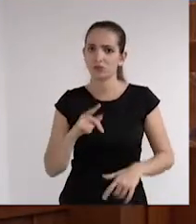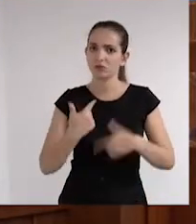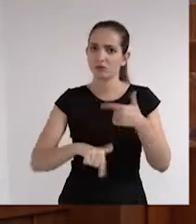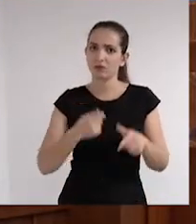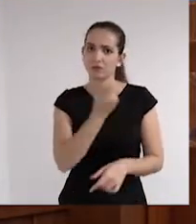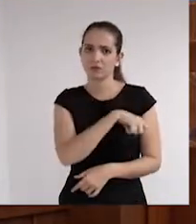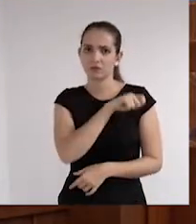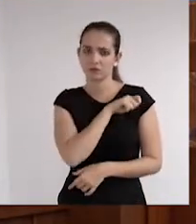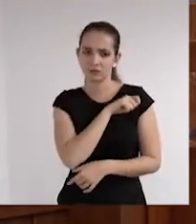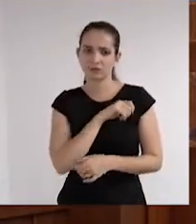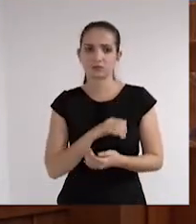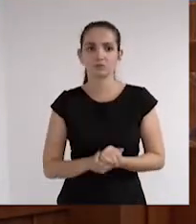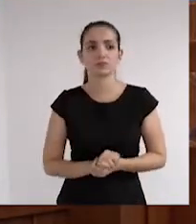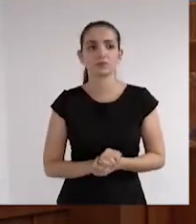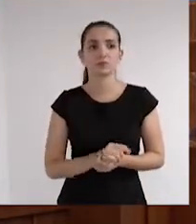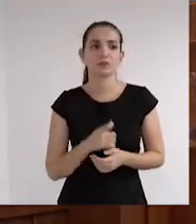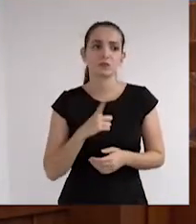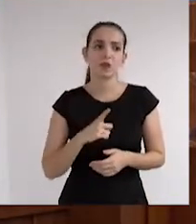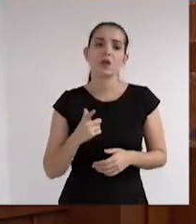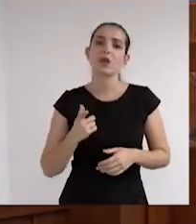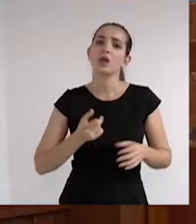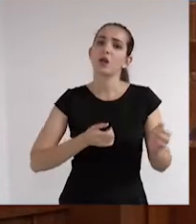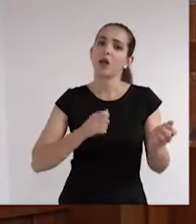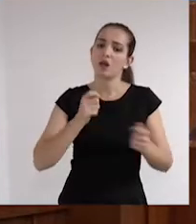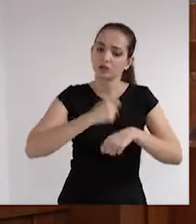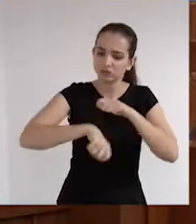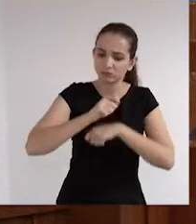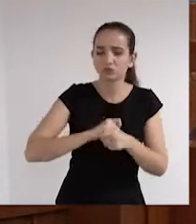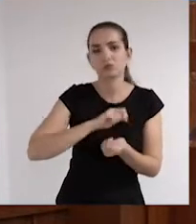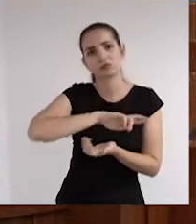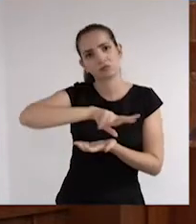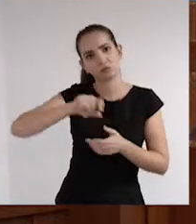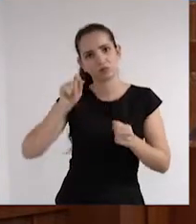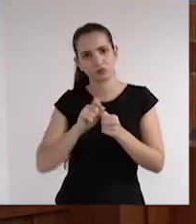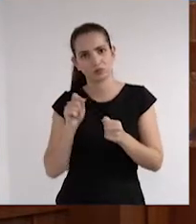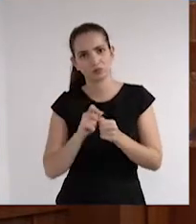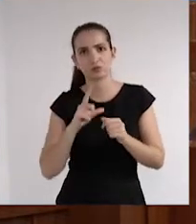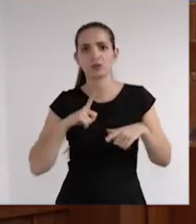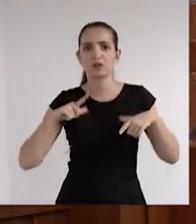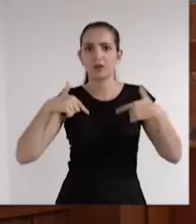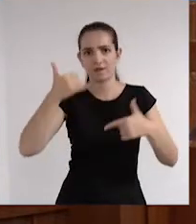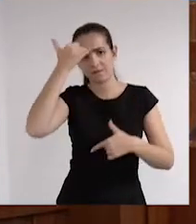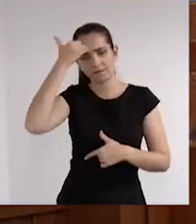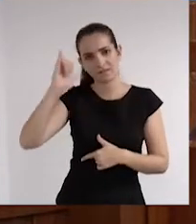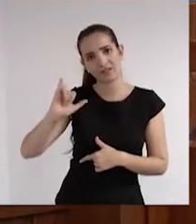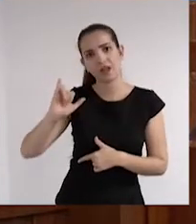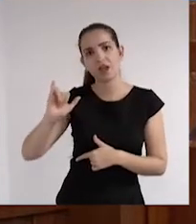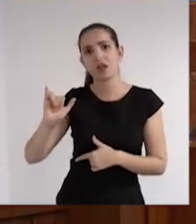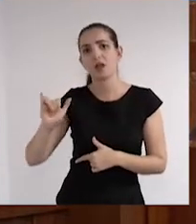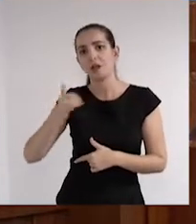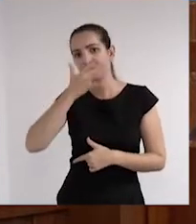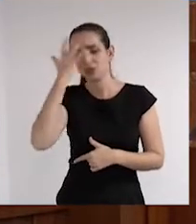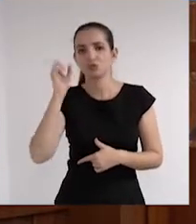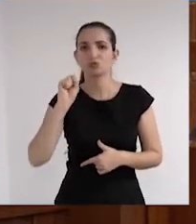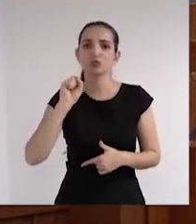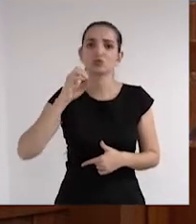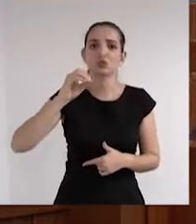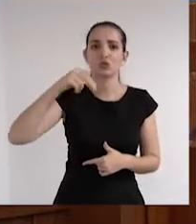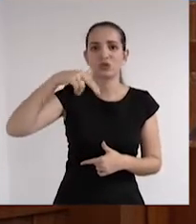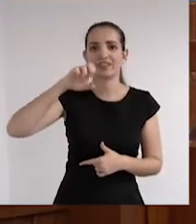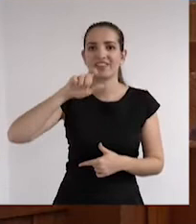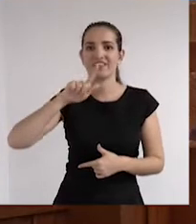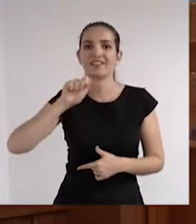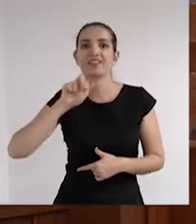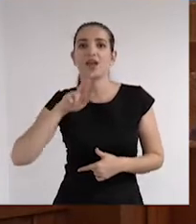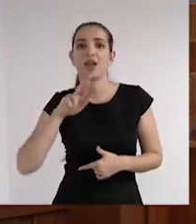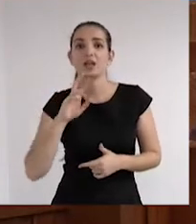fiscal, a partir do controle que faz, a partir do combate à sonegação. Então, quando você não tem